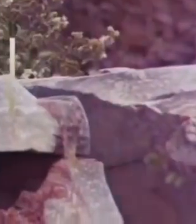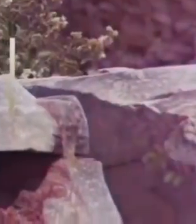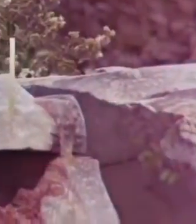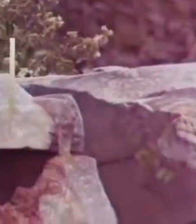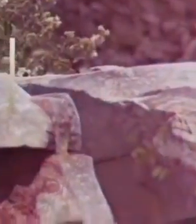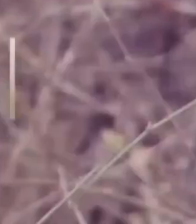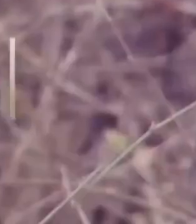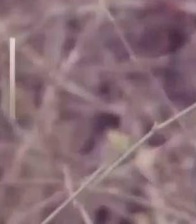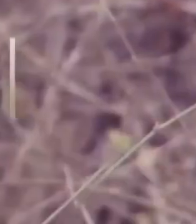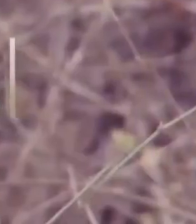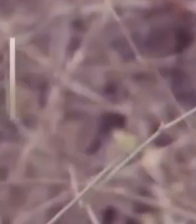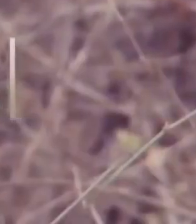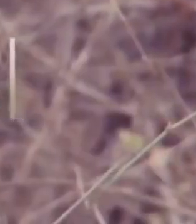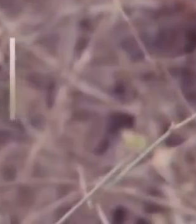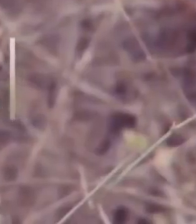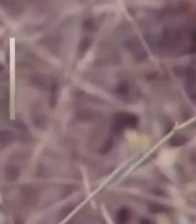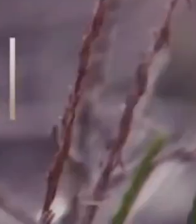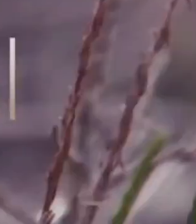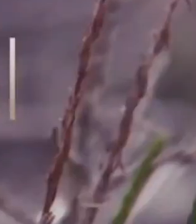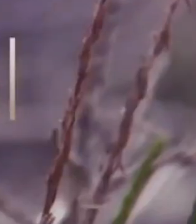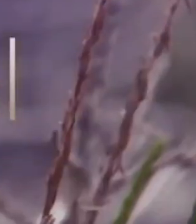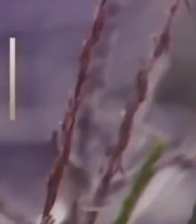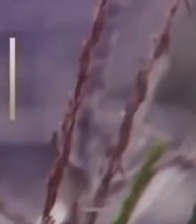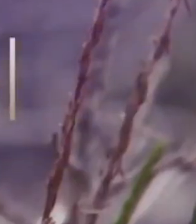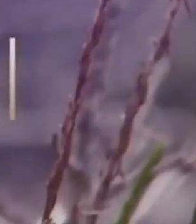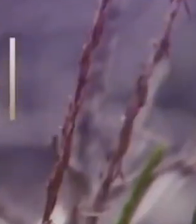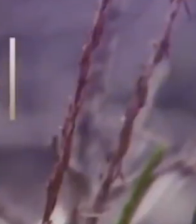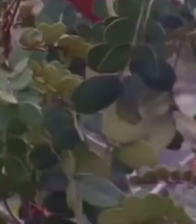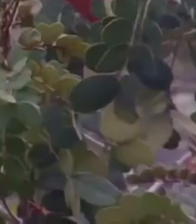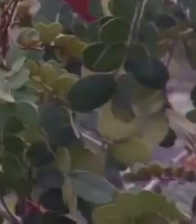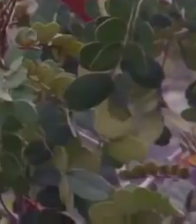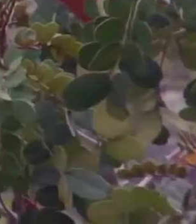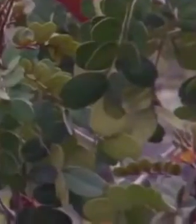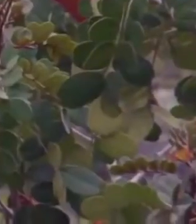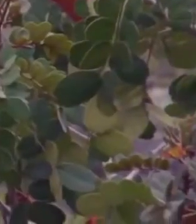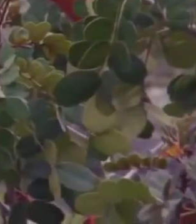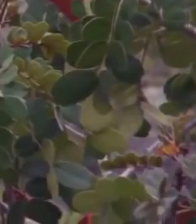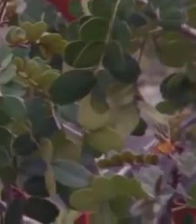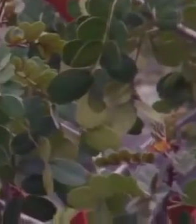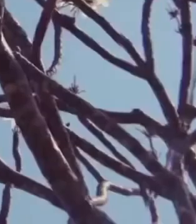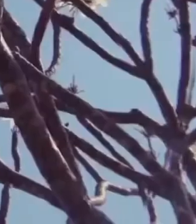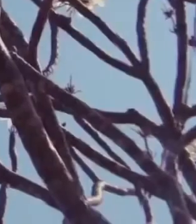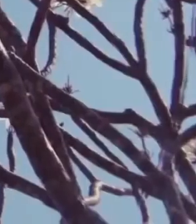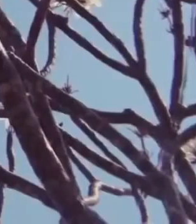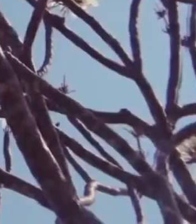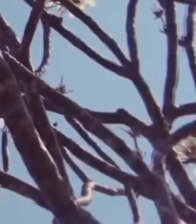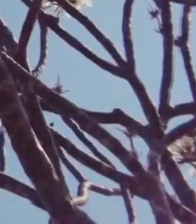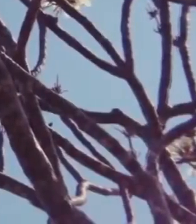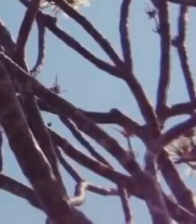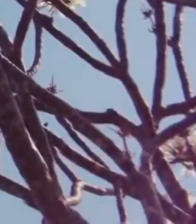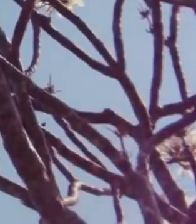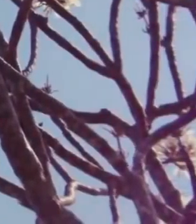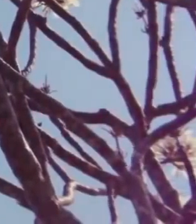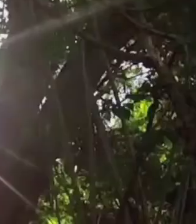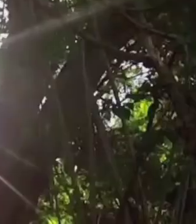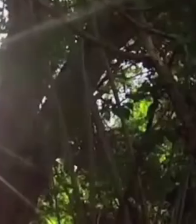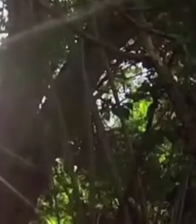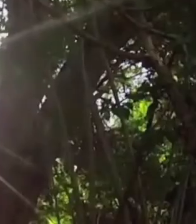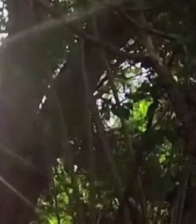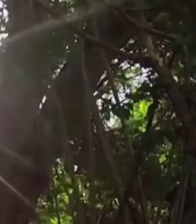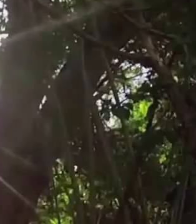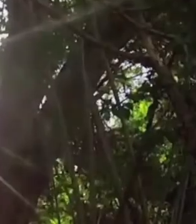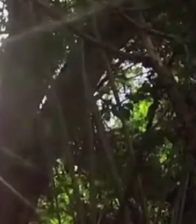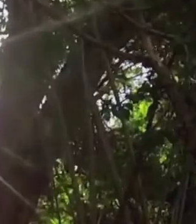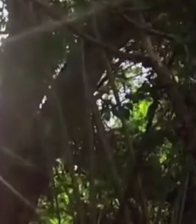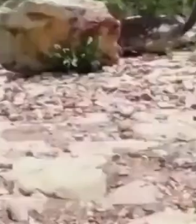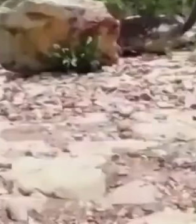A Caatinga está localizada no Nordeste brasileiro, ela ocupa em torno de 11% do território nacional.